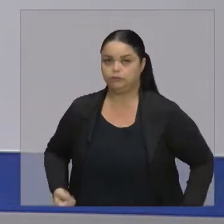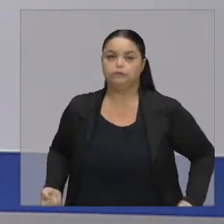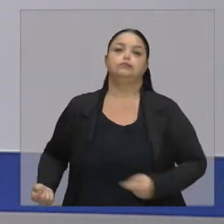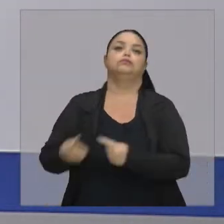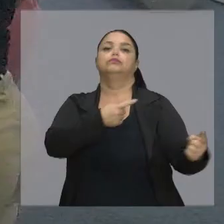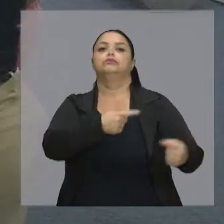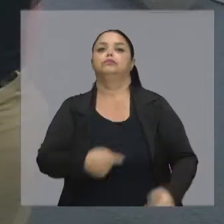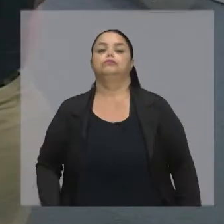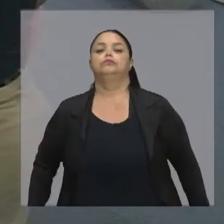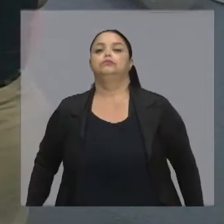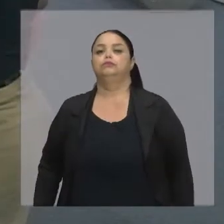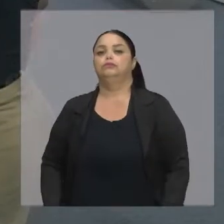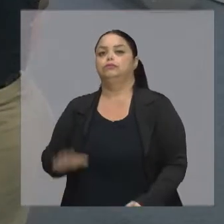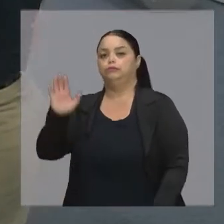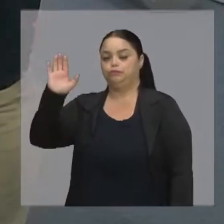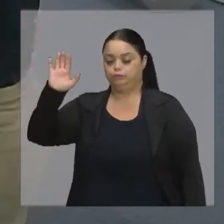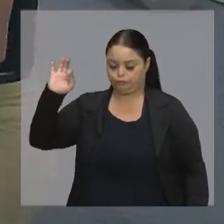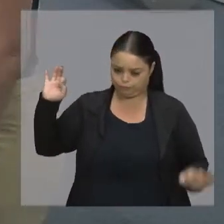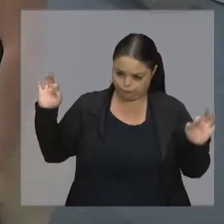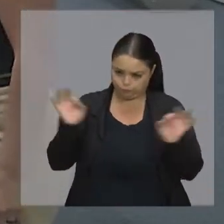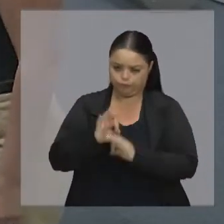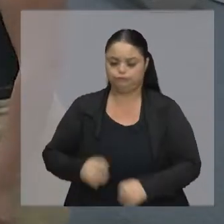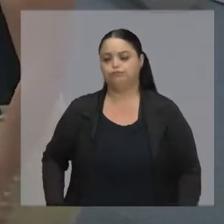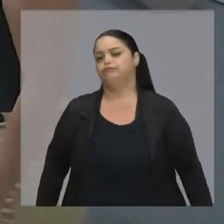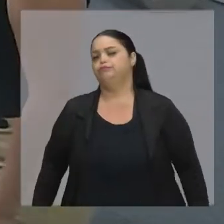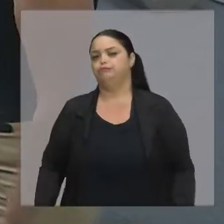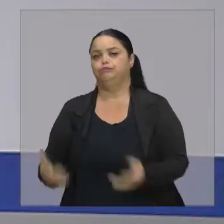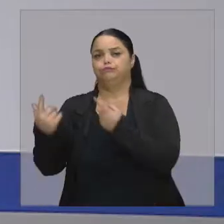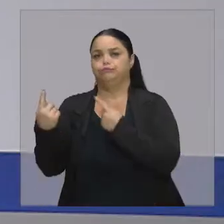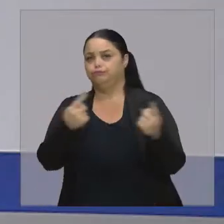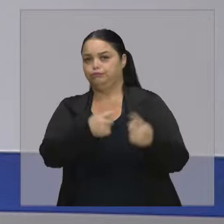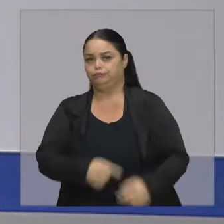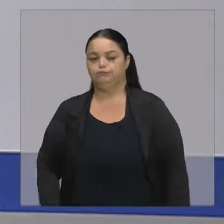os contrários se manifestem. Nenhuma manifestação contrária.